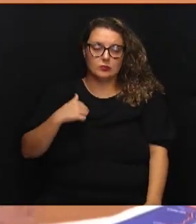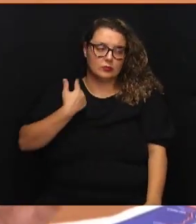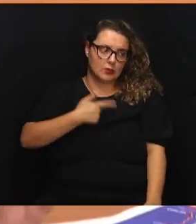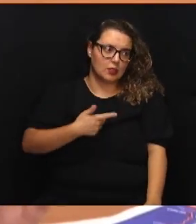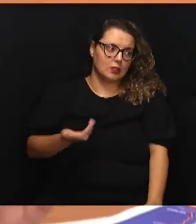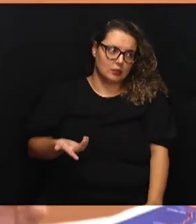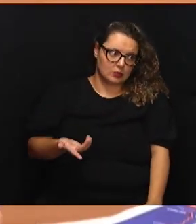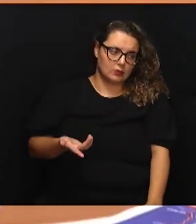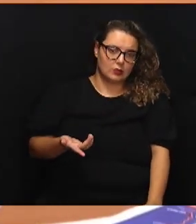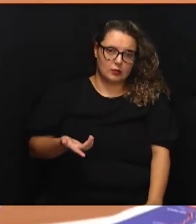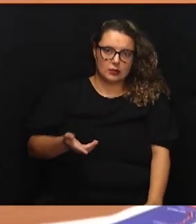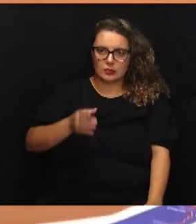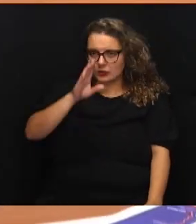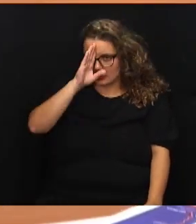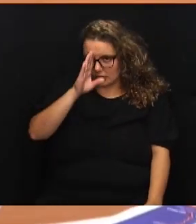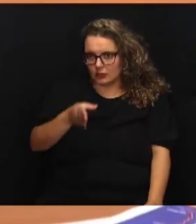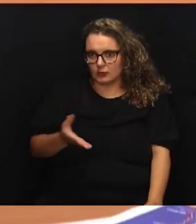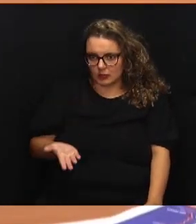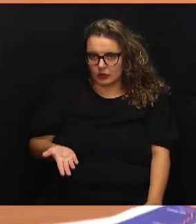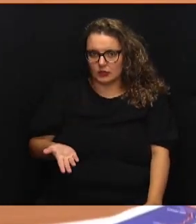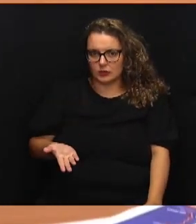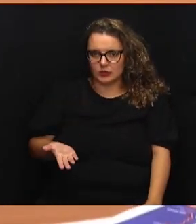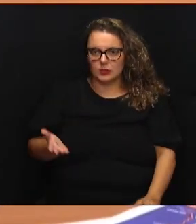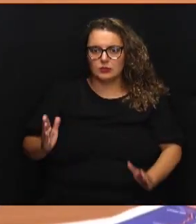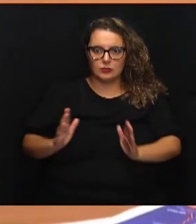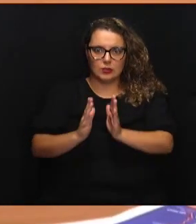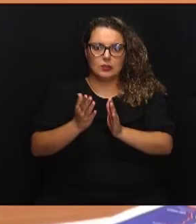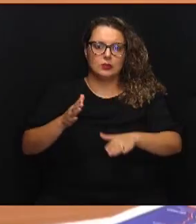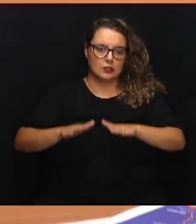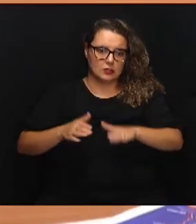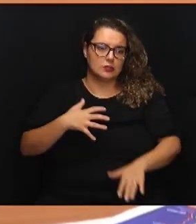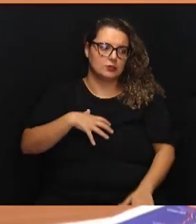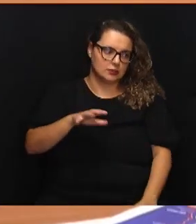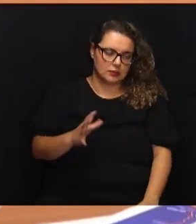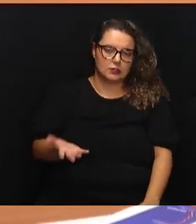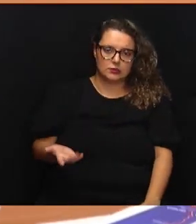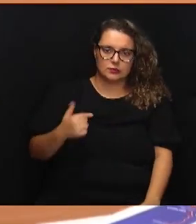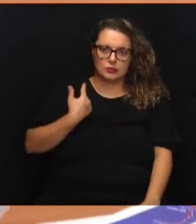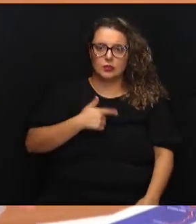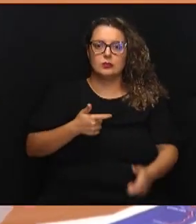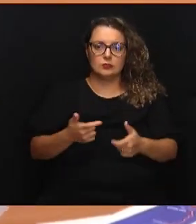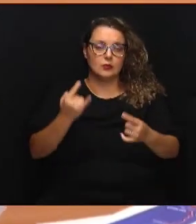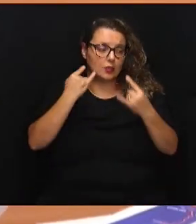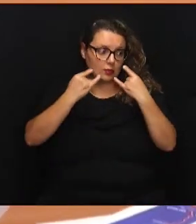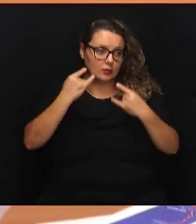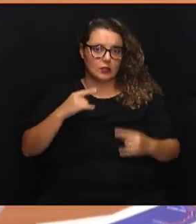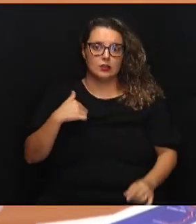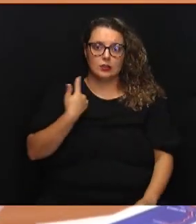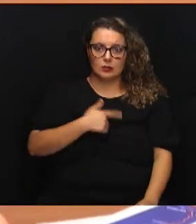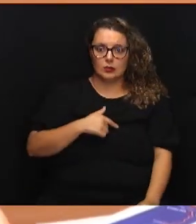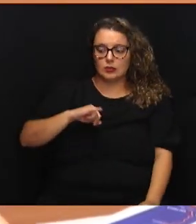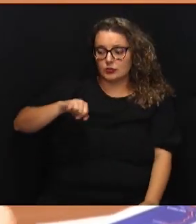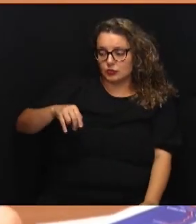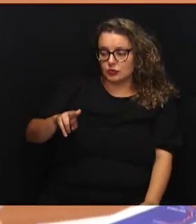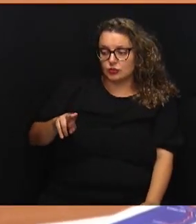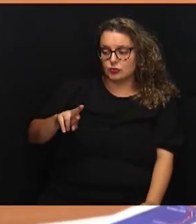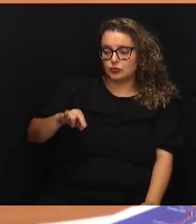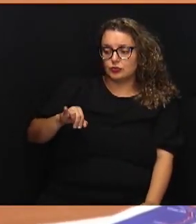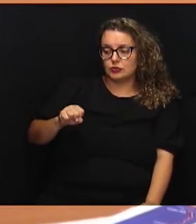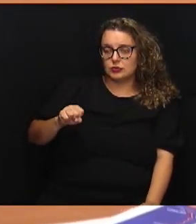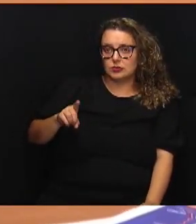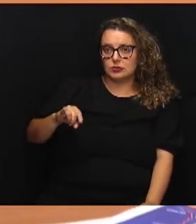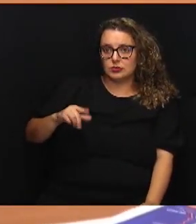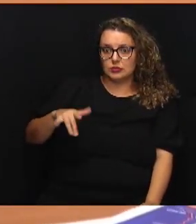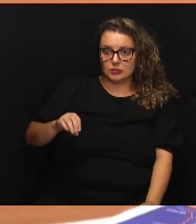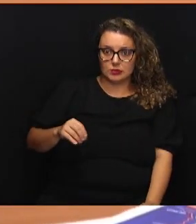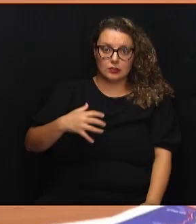é o ponto-chave dessa frente, talvez seja esse, porque o nosso maior interesse e a nossa jurisdição enquanto Câmara